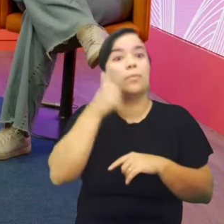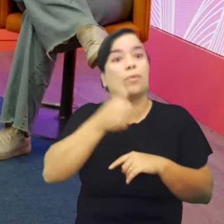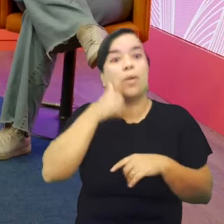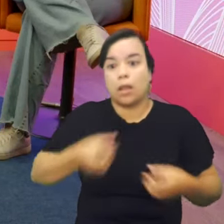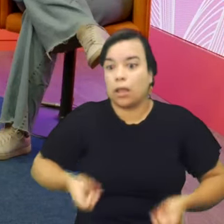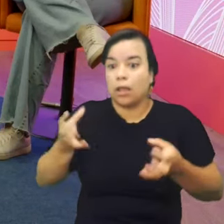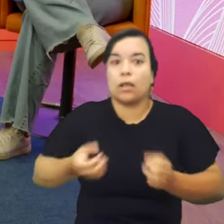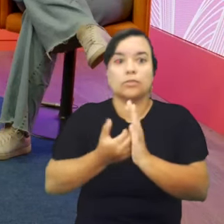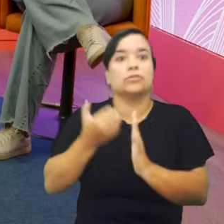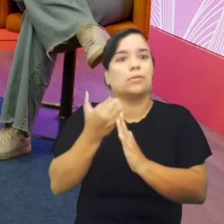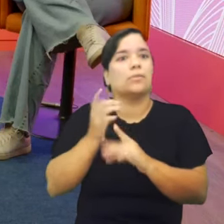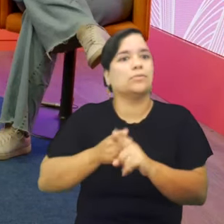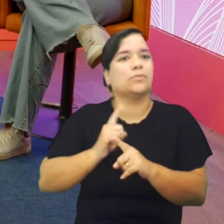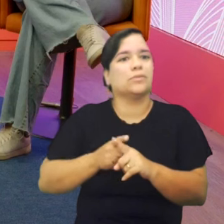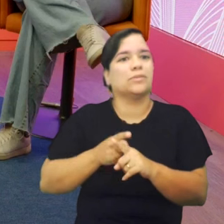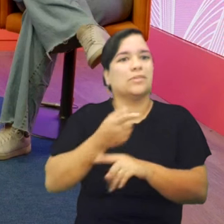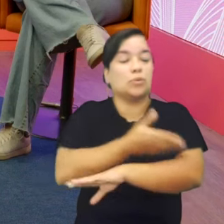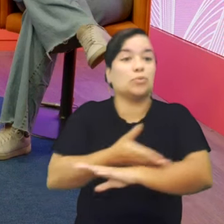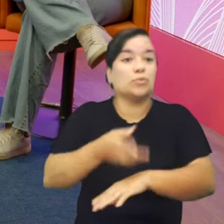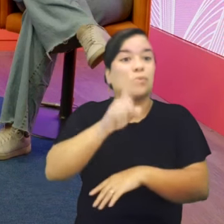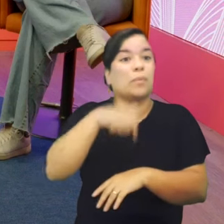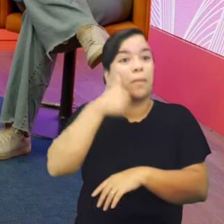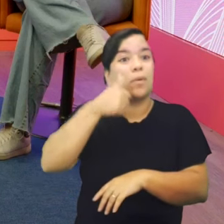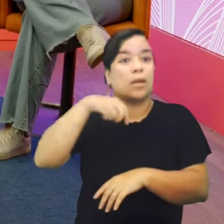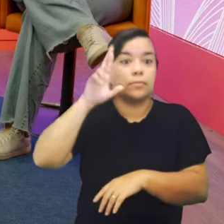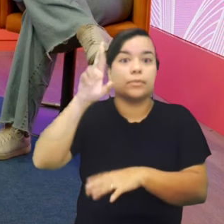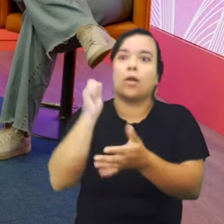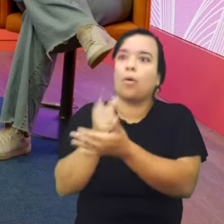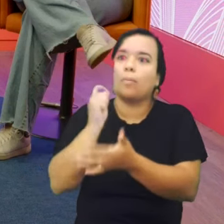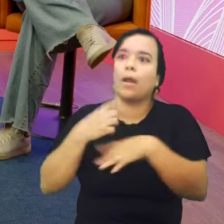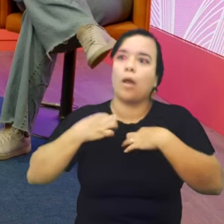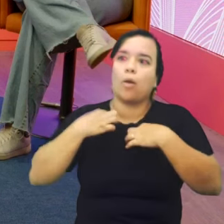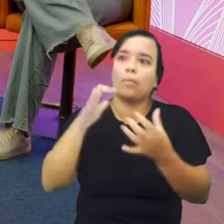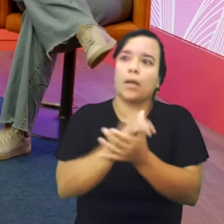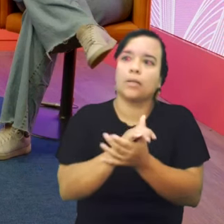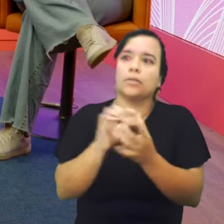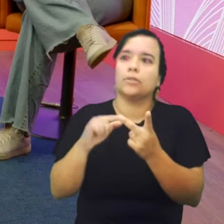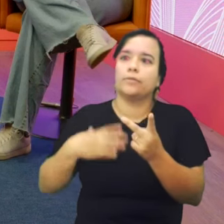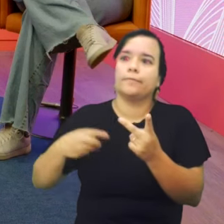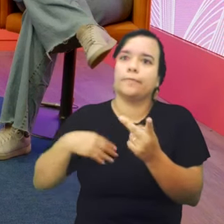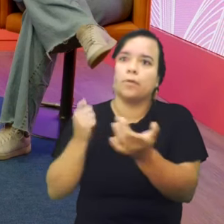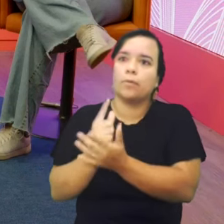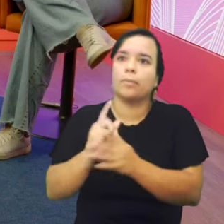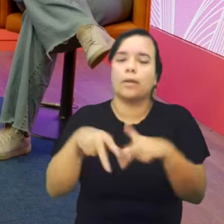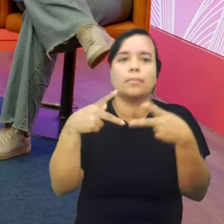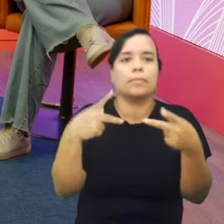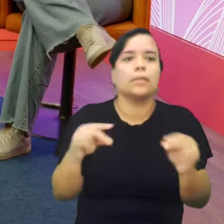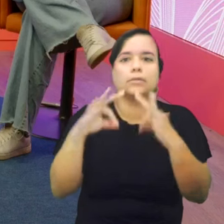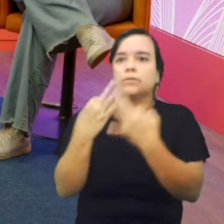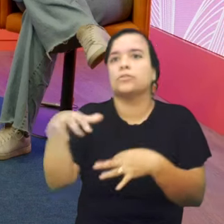que nós consumimos mais? Porque geralmente a mulher fica a tarefa de comprar a roupa do marido, dos filhos, o presente